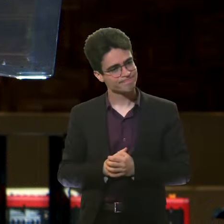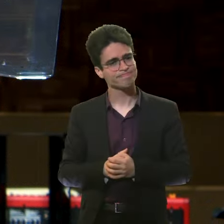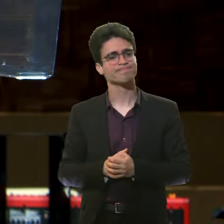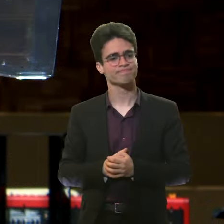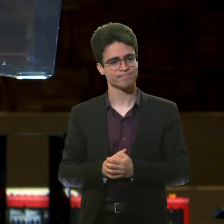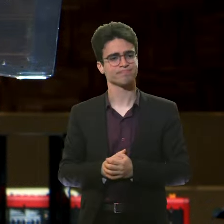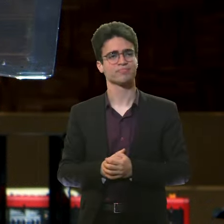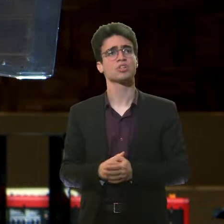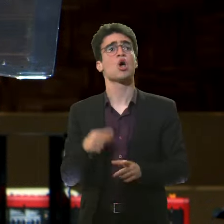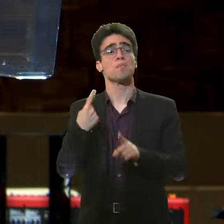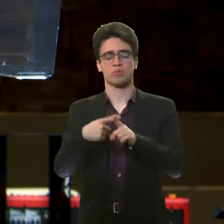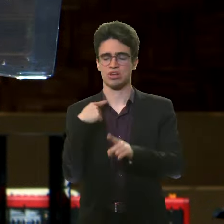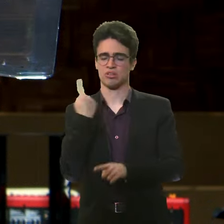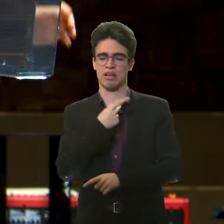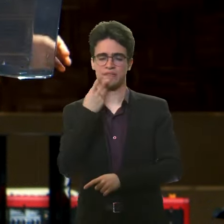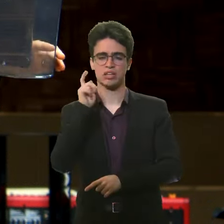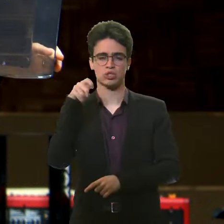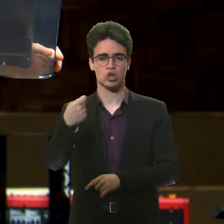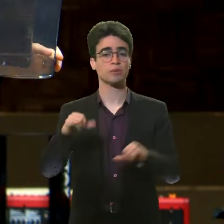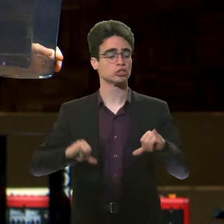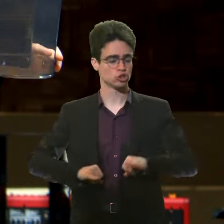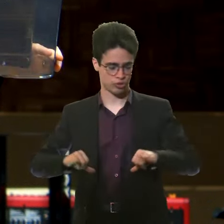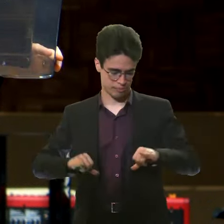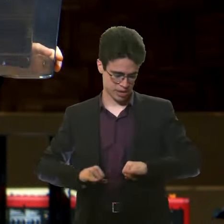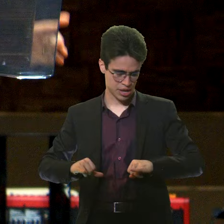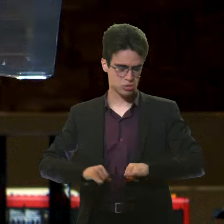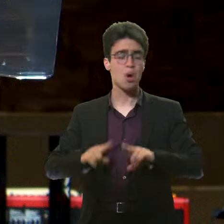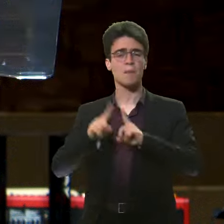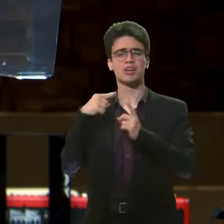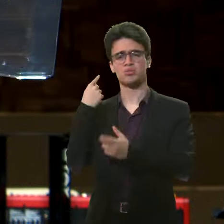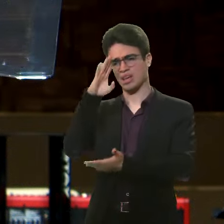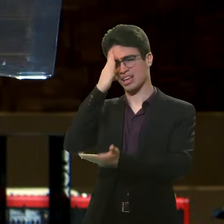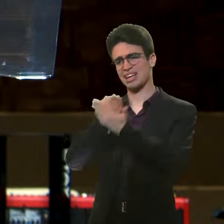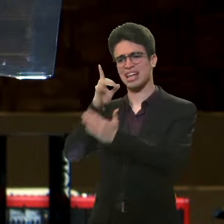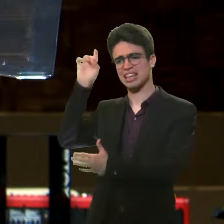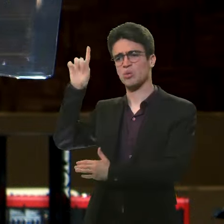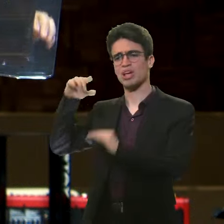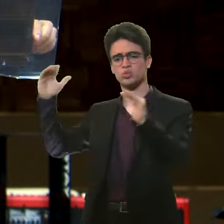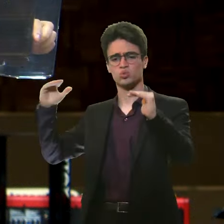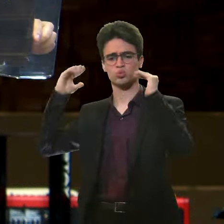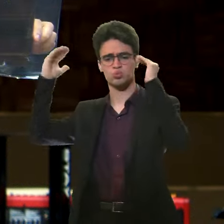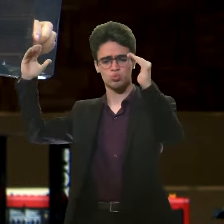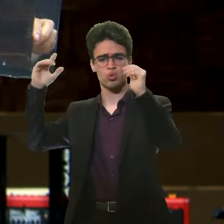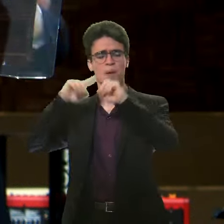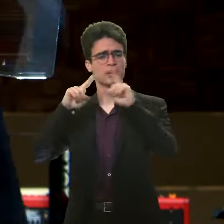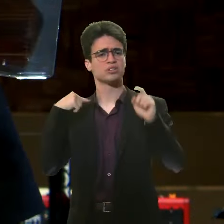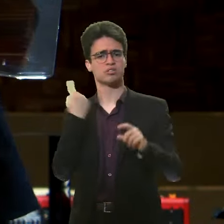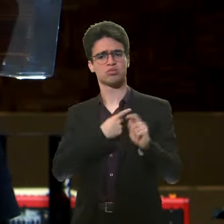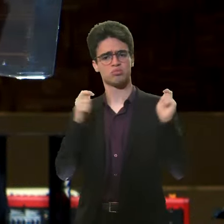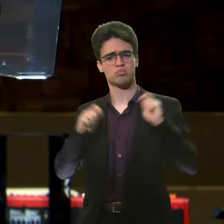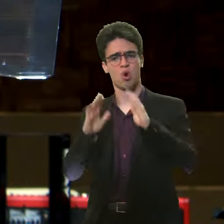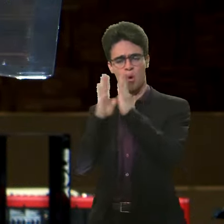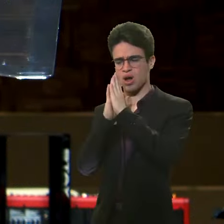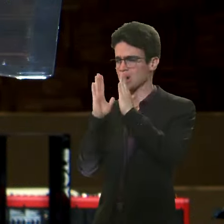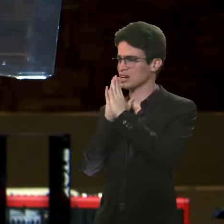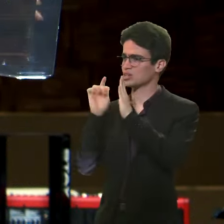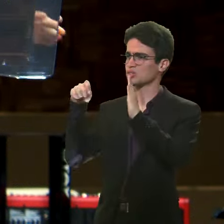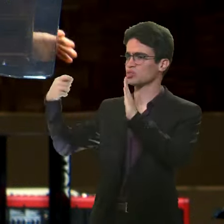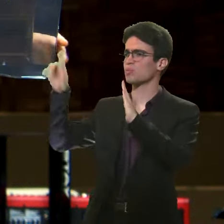de sofrimento aqui, mas nós cremos num Deus que é poderoso sim. E nós podemos e devemos clamar por milagres, por mudanças,